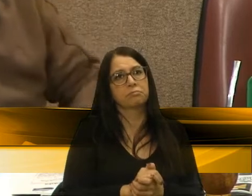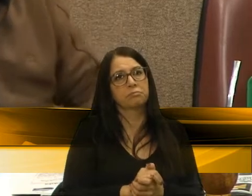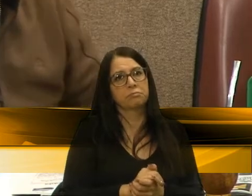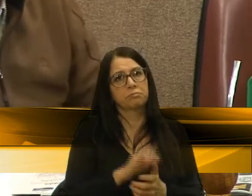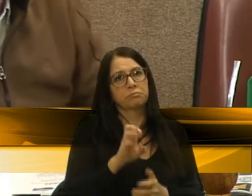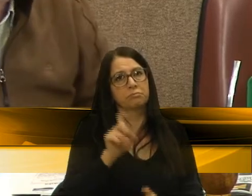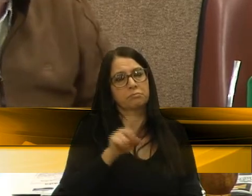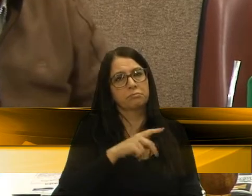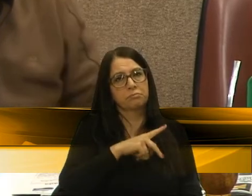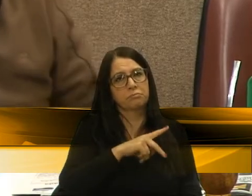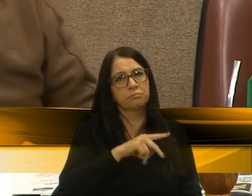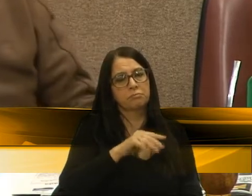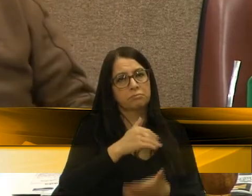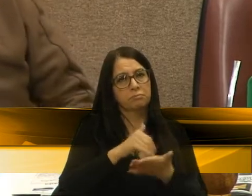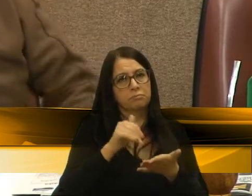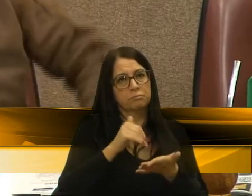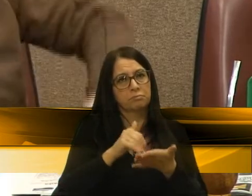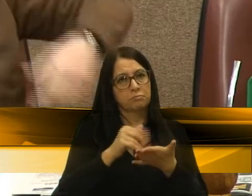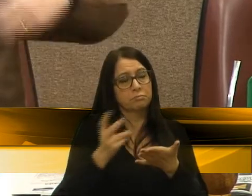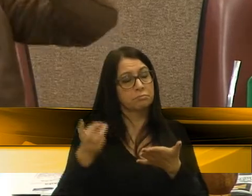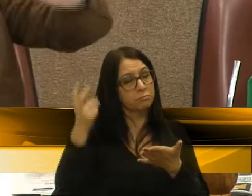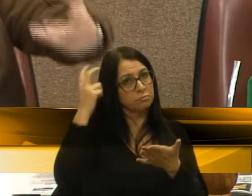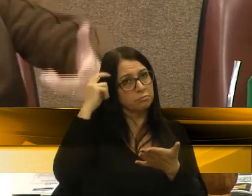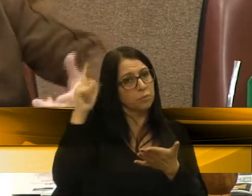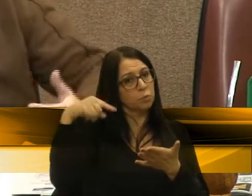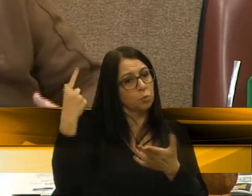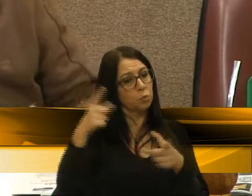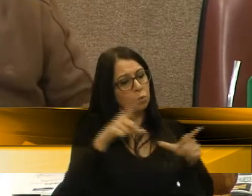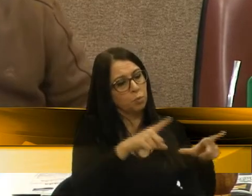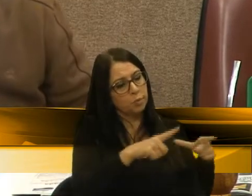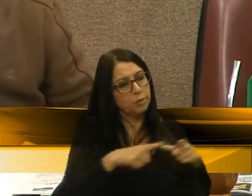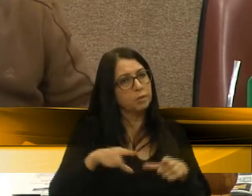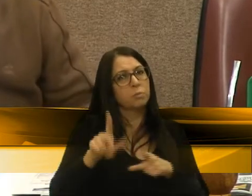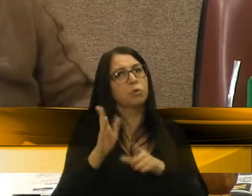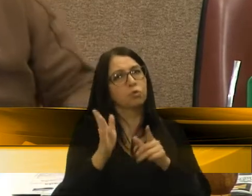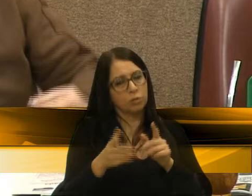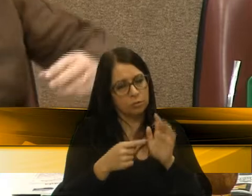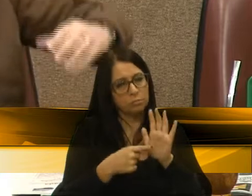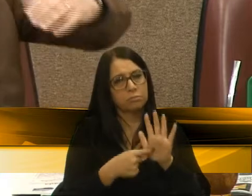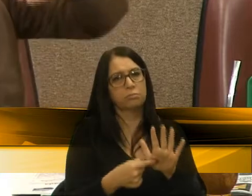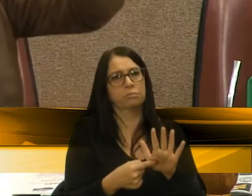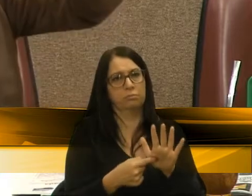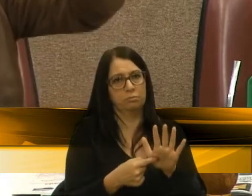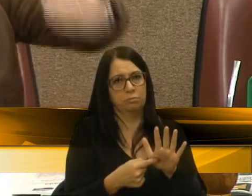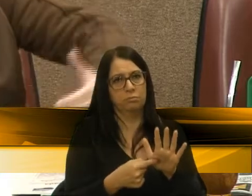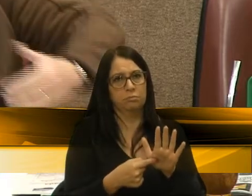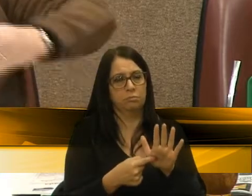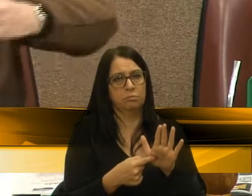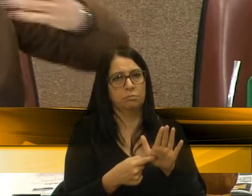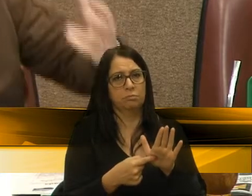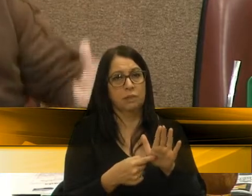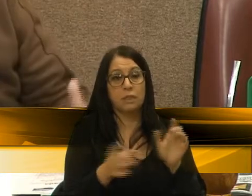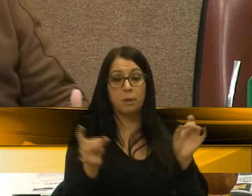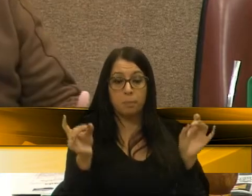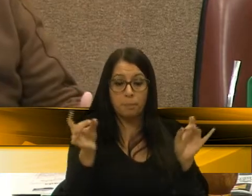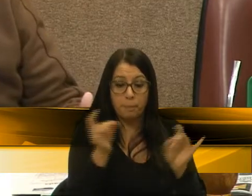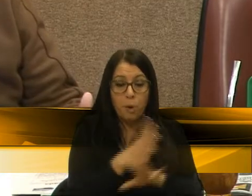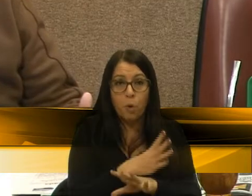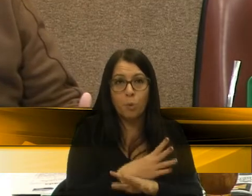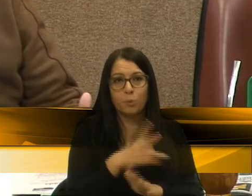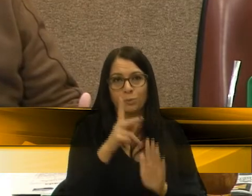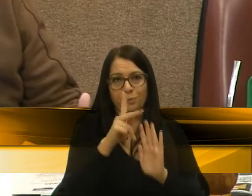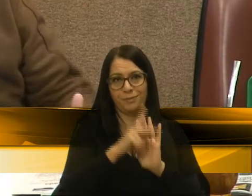ex-secretária da Cultura, e em outros locais também ela já mostrou. Está pronto esse